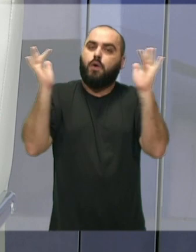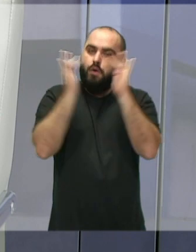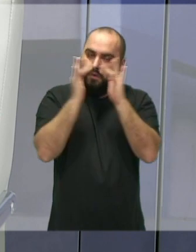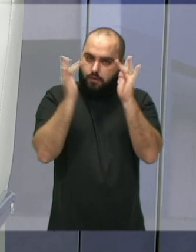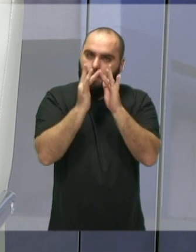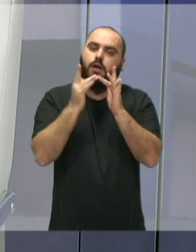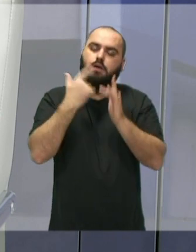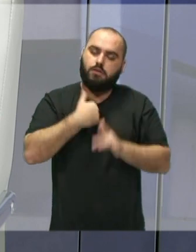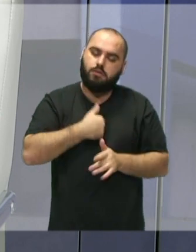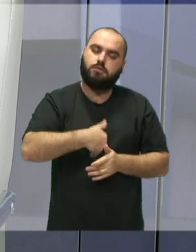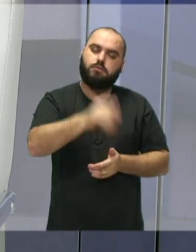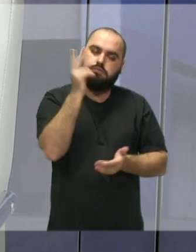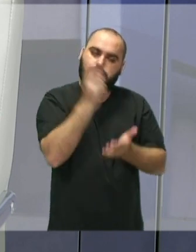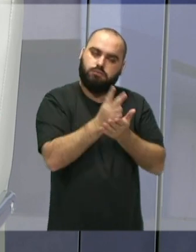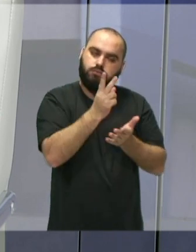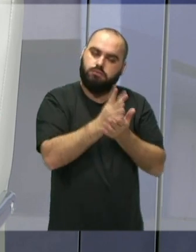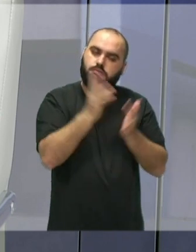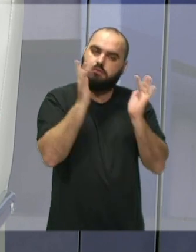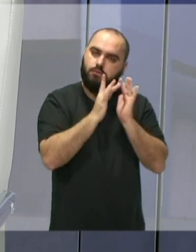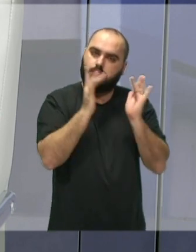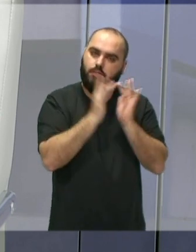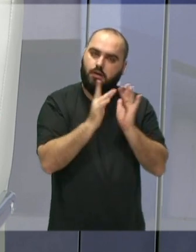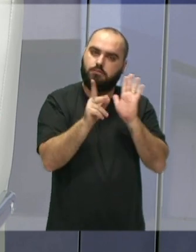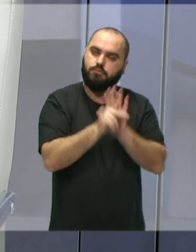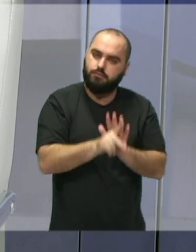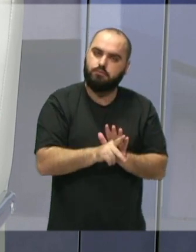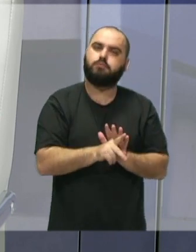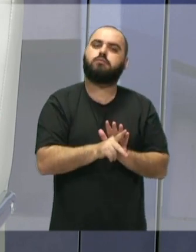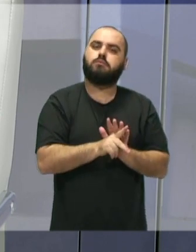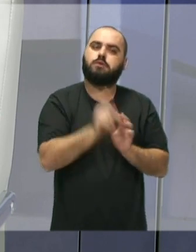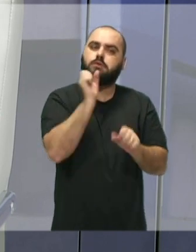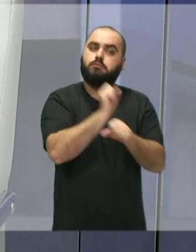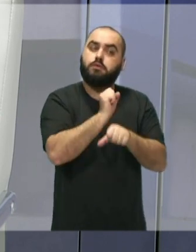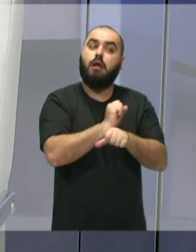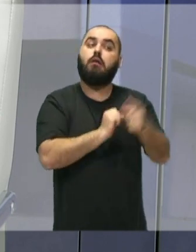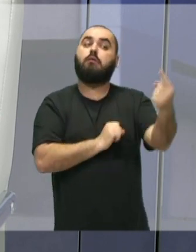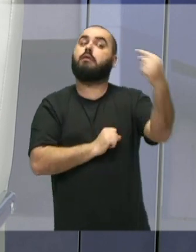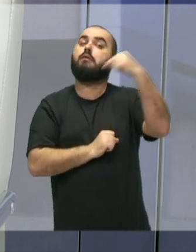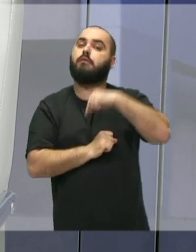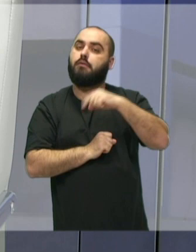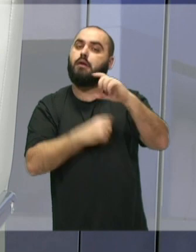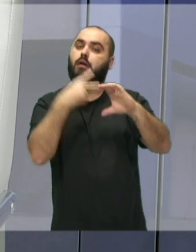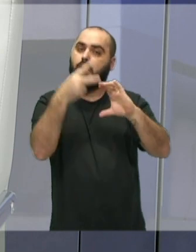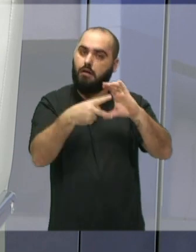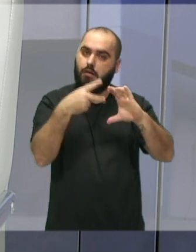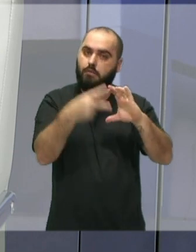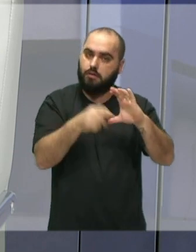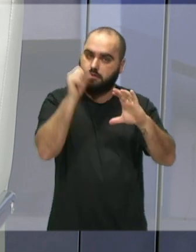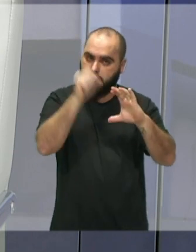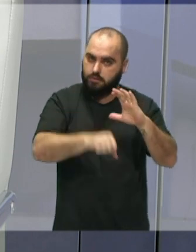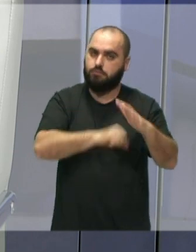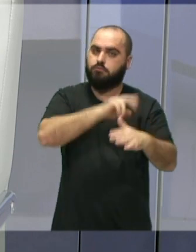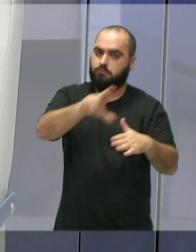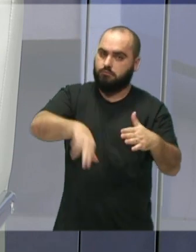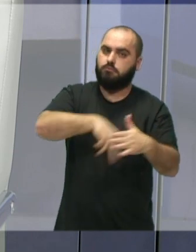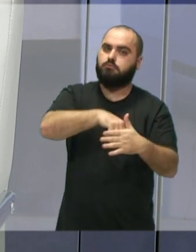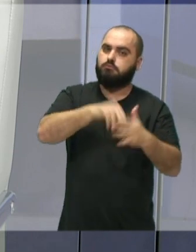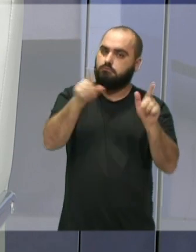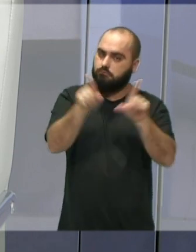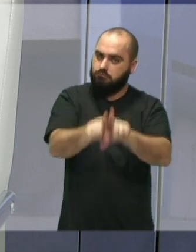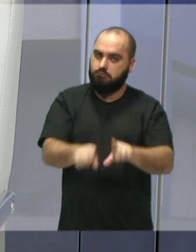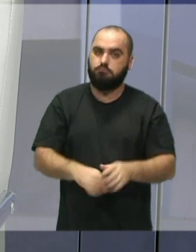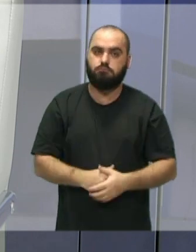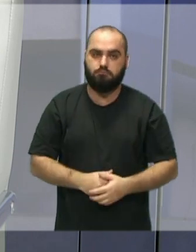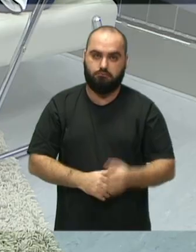a promotoria, estou acompanhando o processo. Ele vai vir na Câmara de Vereadores também, vai fazer o uso aqui da tribuna.